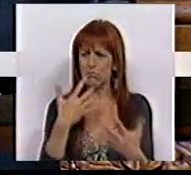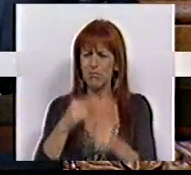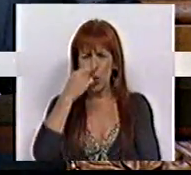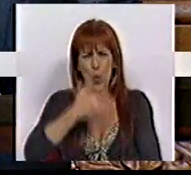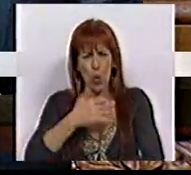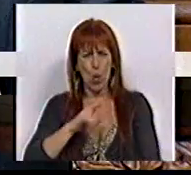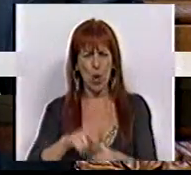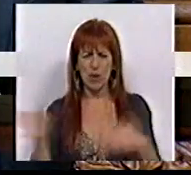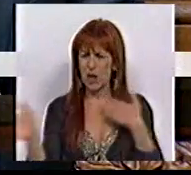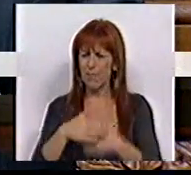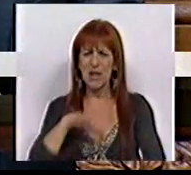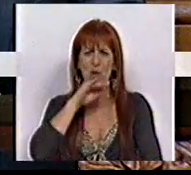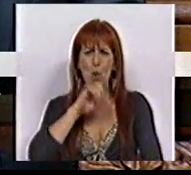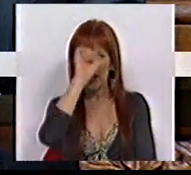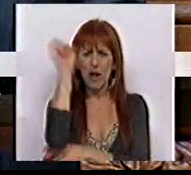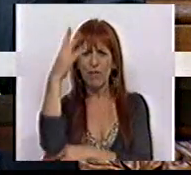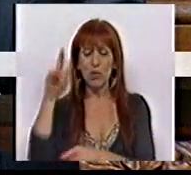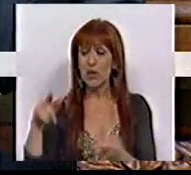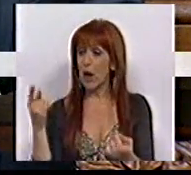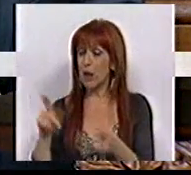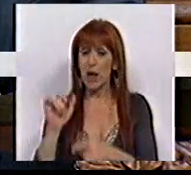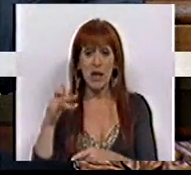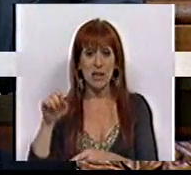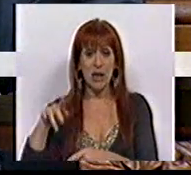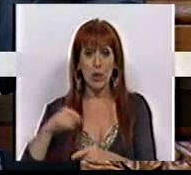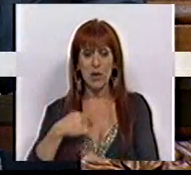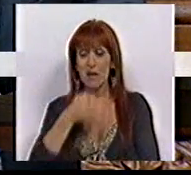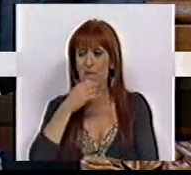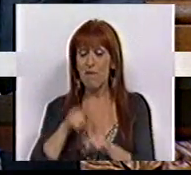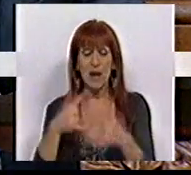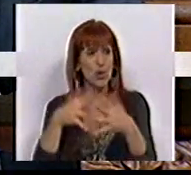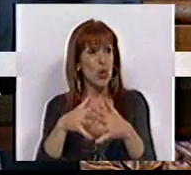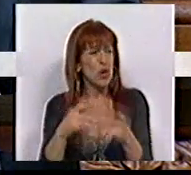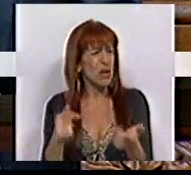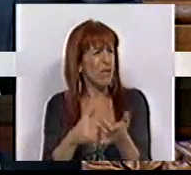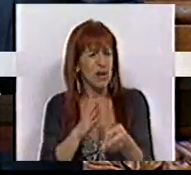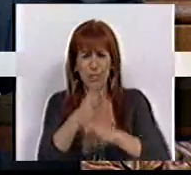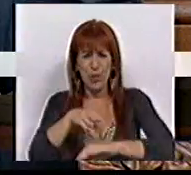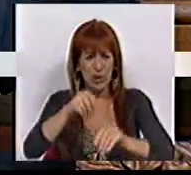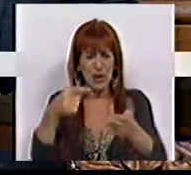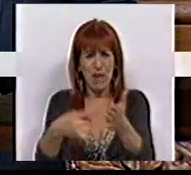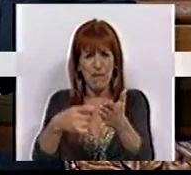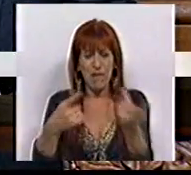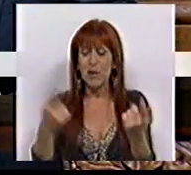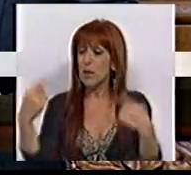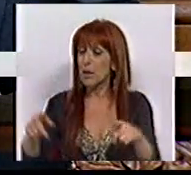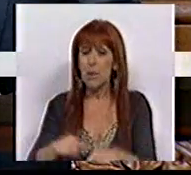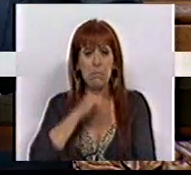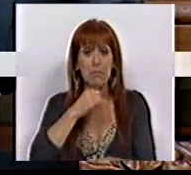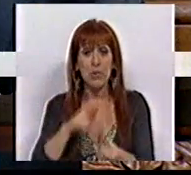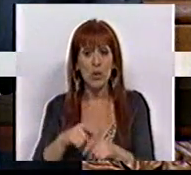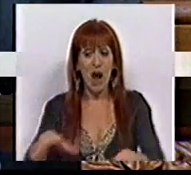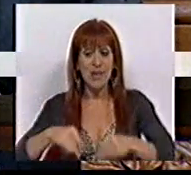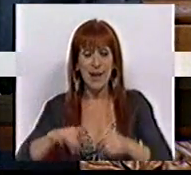foi um erro a extinção da Guarda Florestal. Até o ICNF sente a falta de uma estrutura de intervenção no terreno. Ainda não